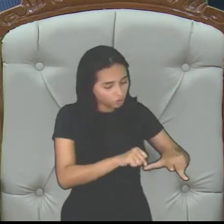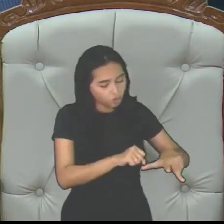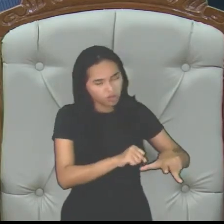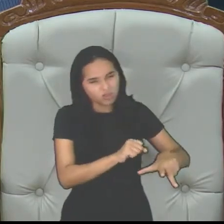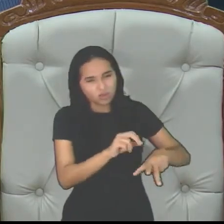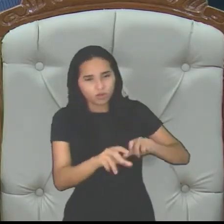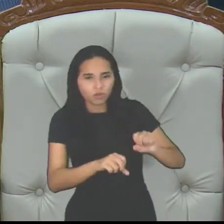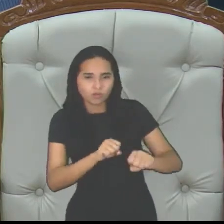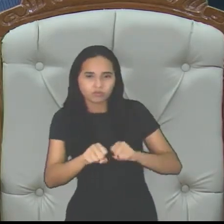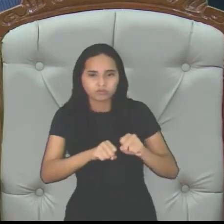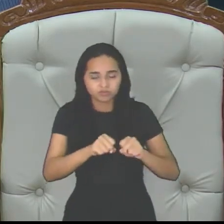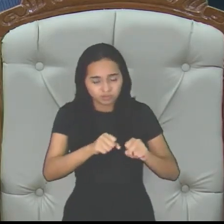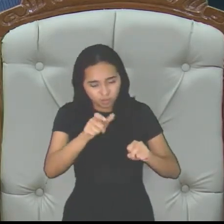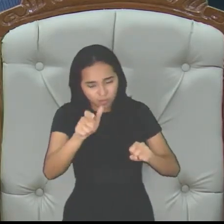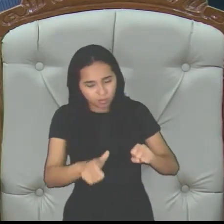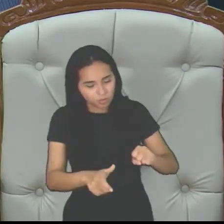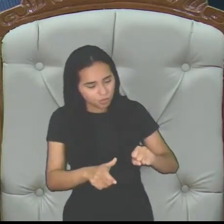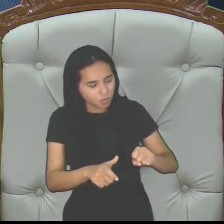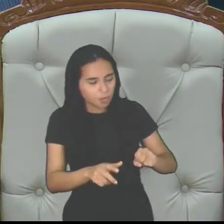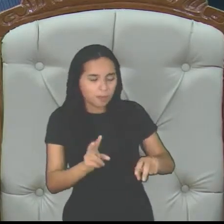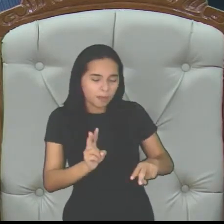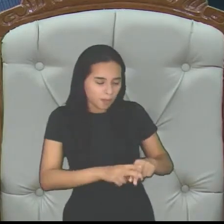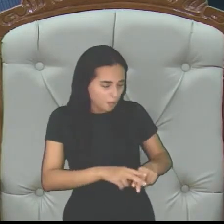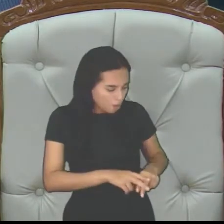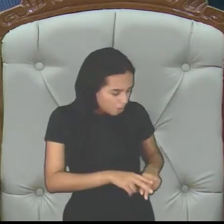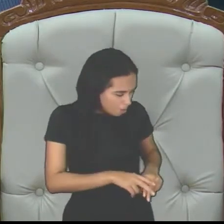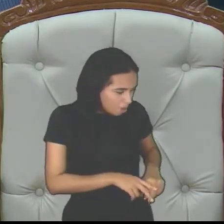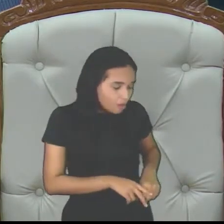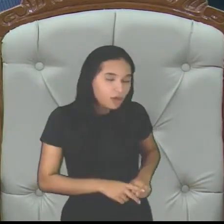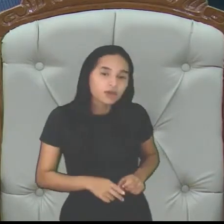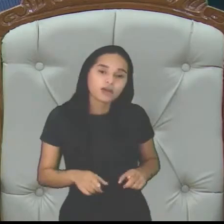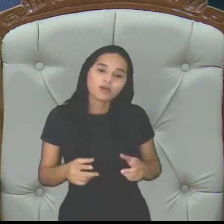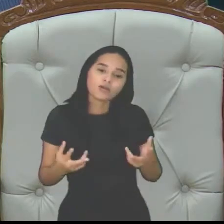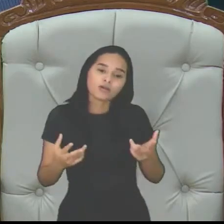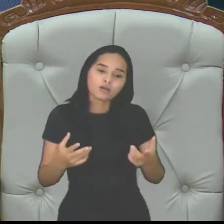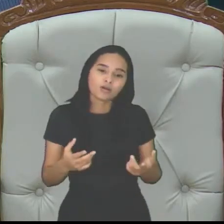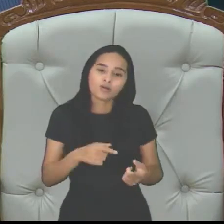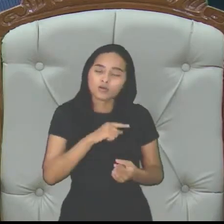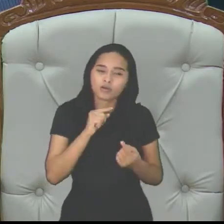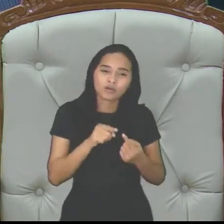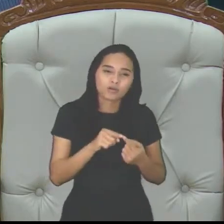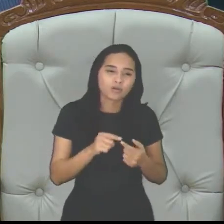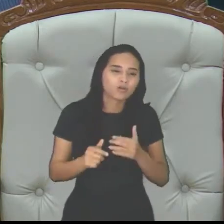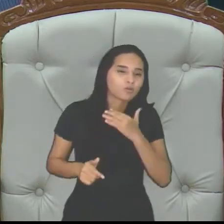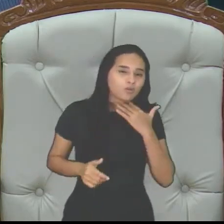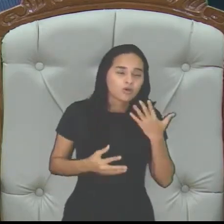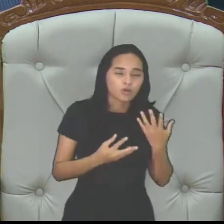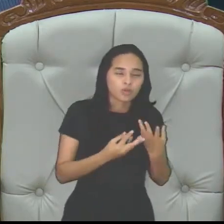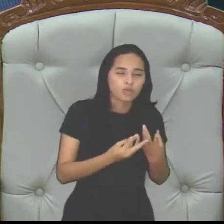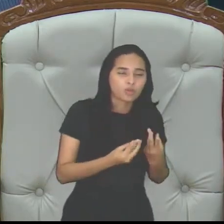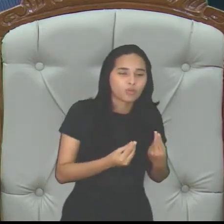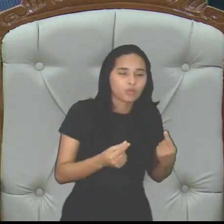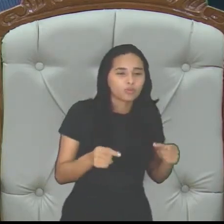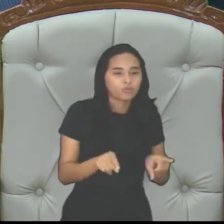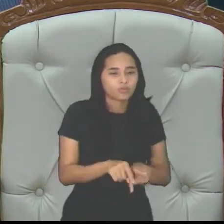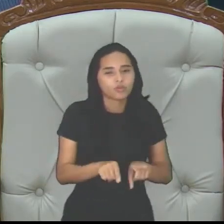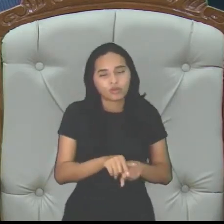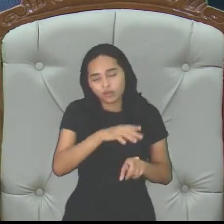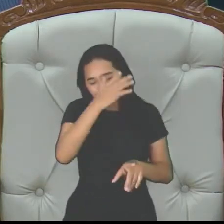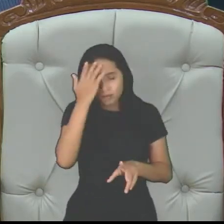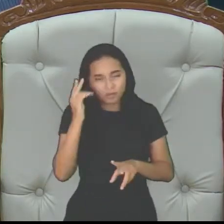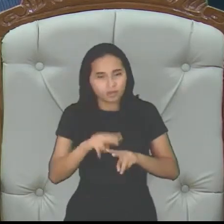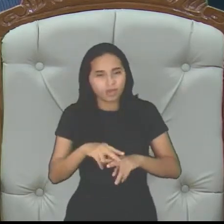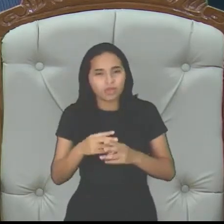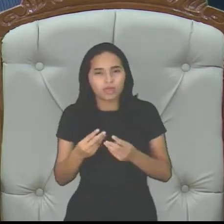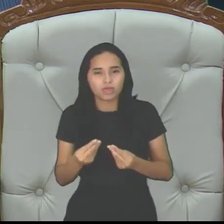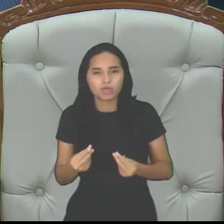cadáver apodrecesse e o prisioneiro também apodrecesse e fosse consumido pelos bichos. É o que Paulo